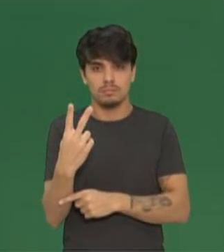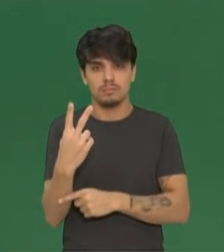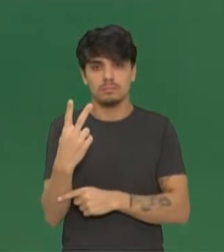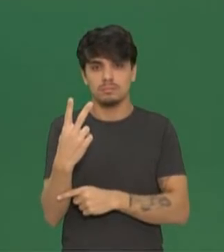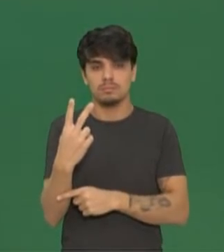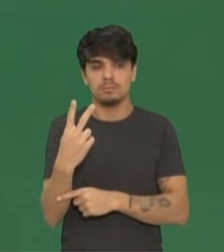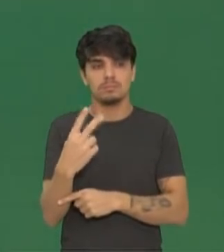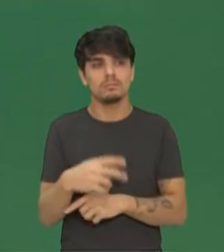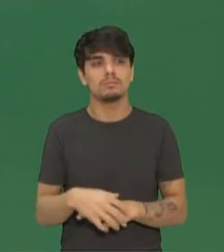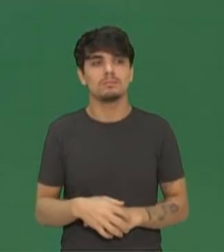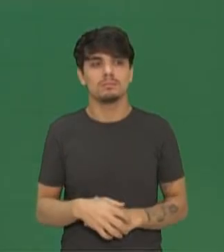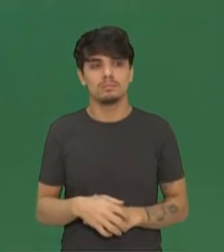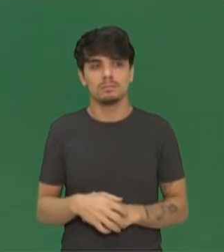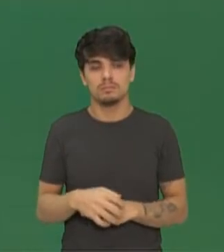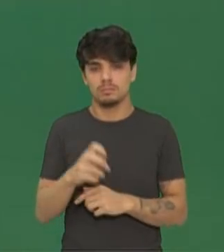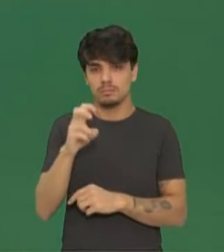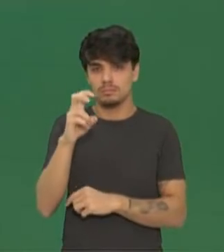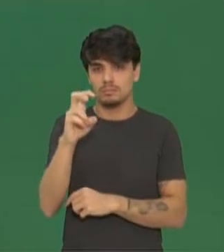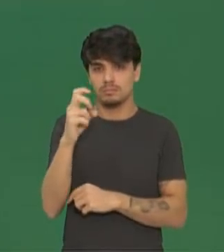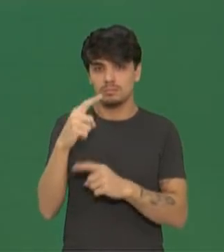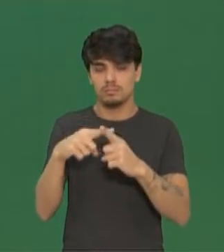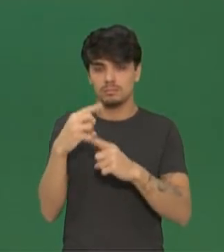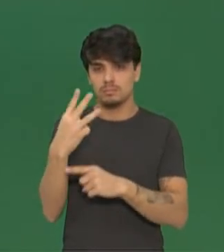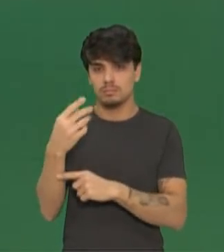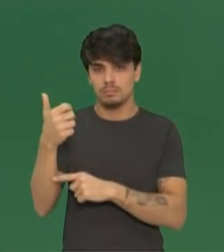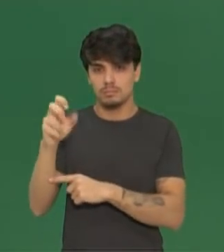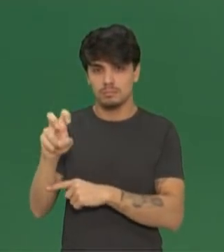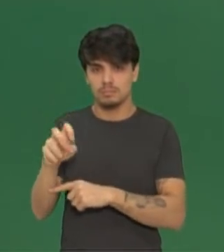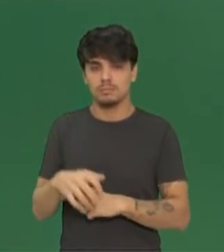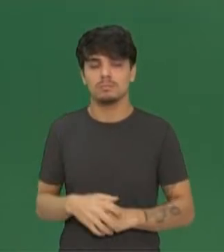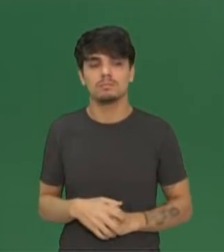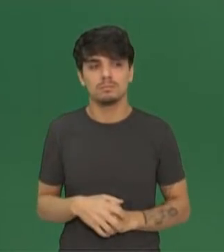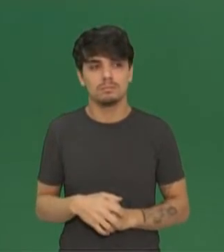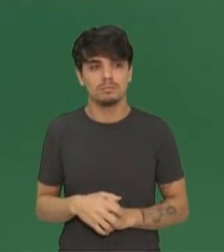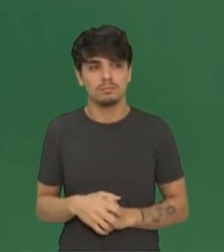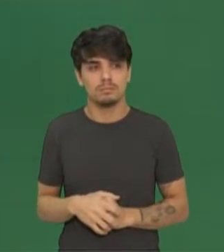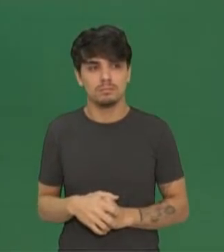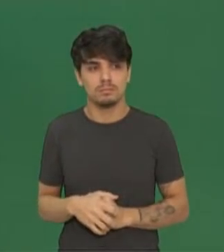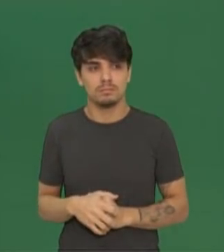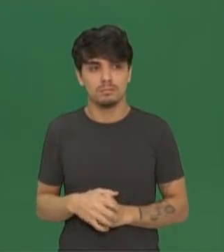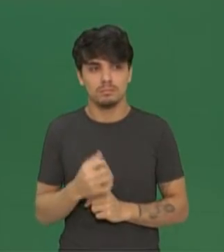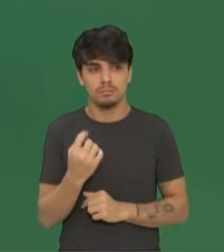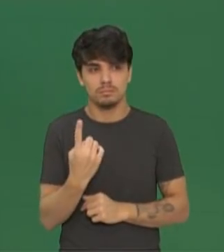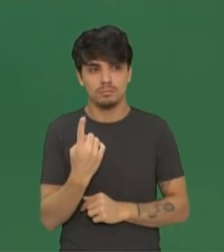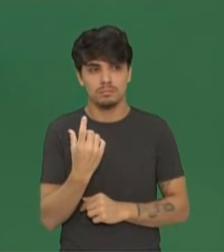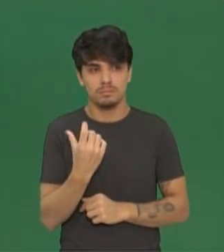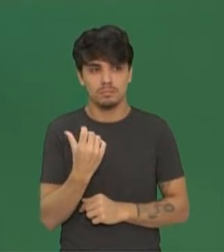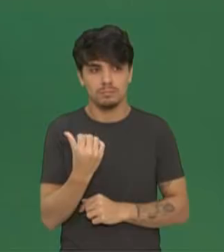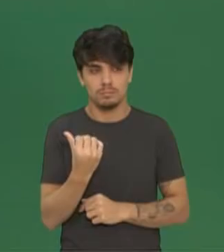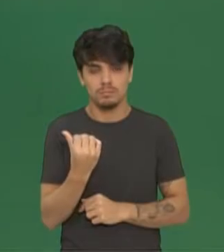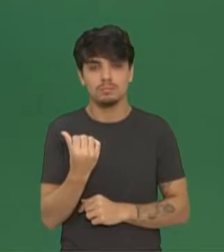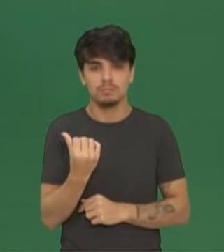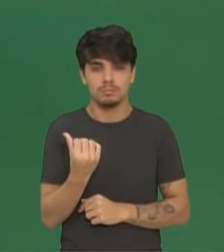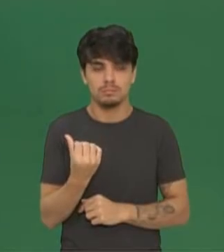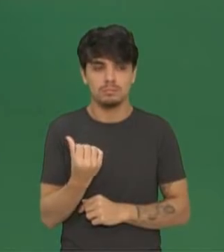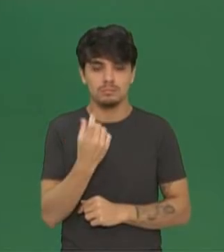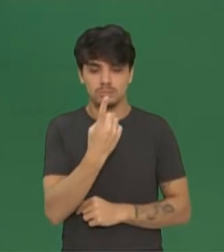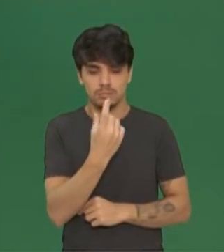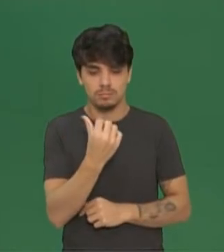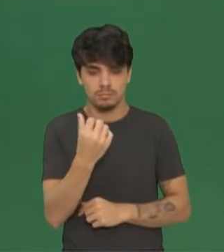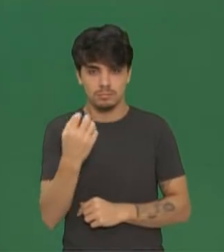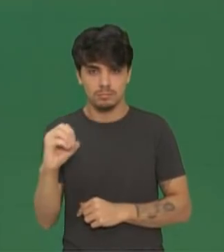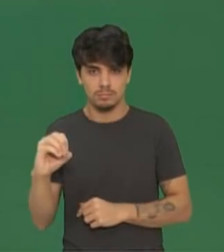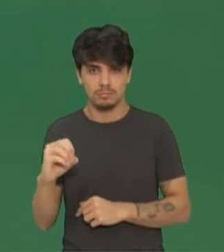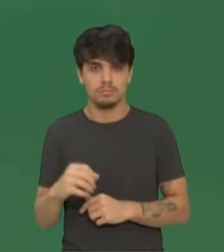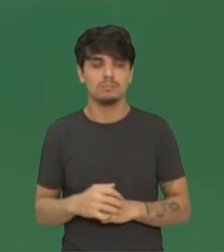1. 5 vezes 3, 15. 1 que foi? Muito bem. 16.